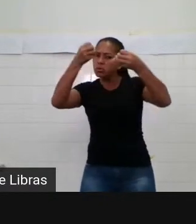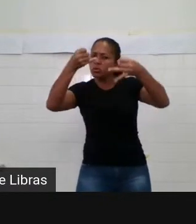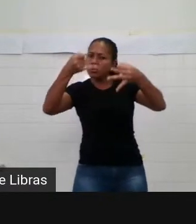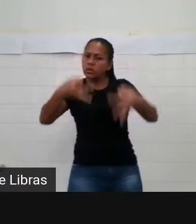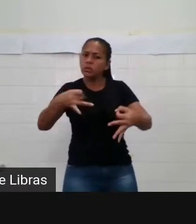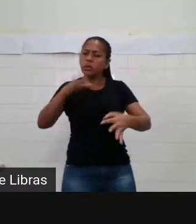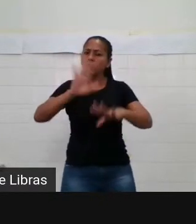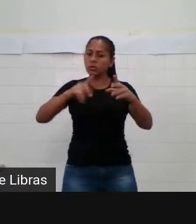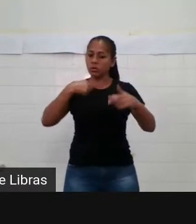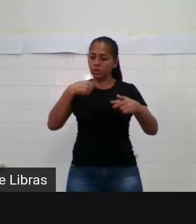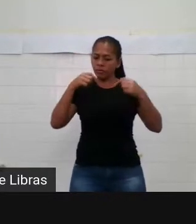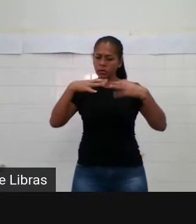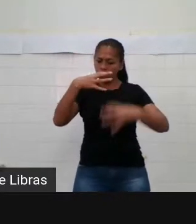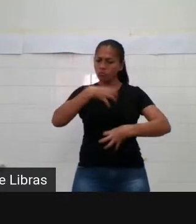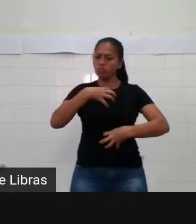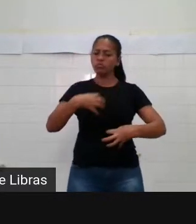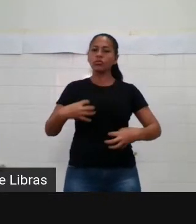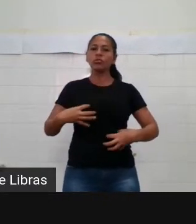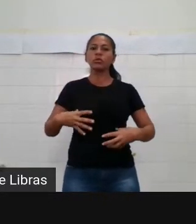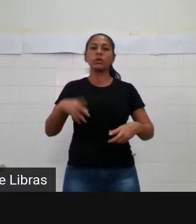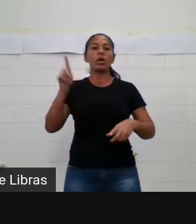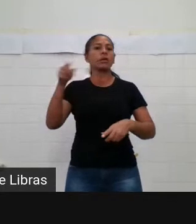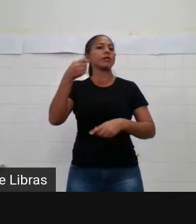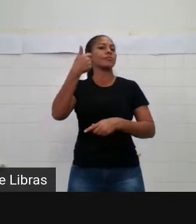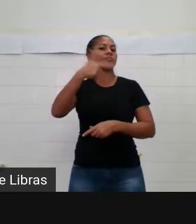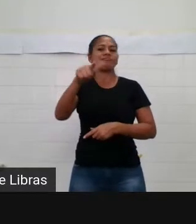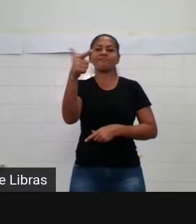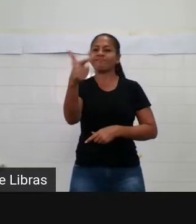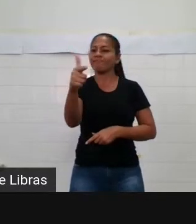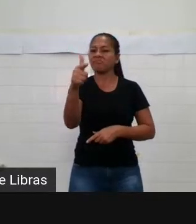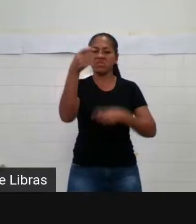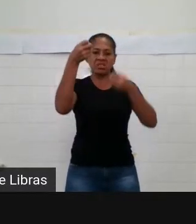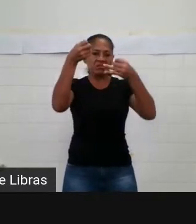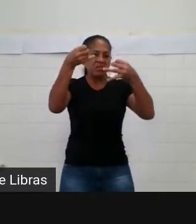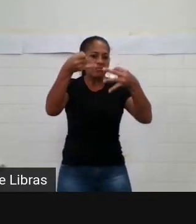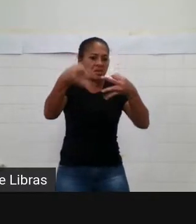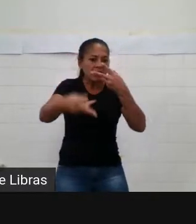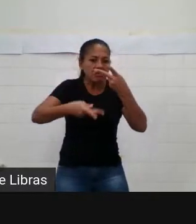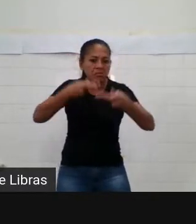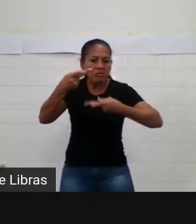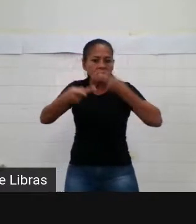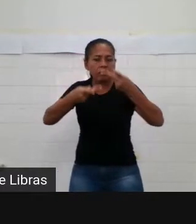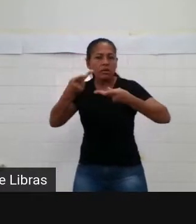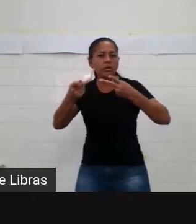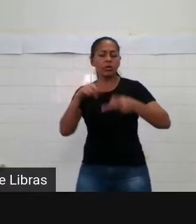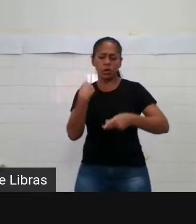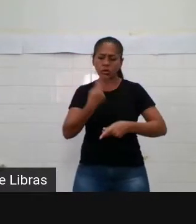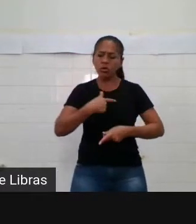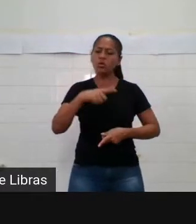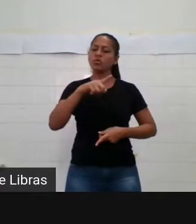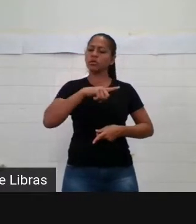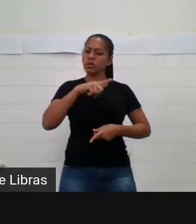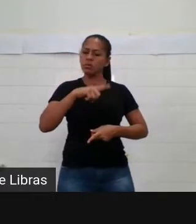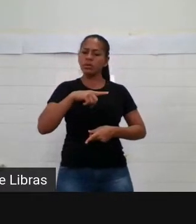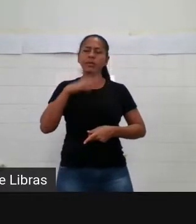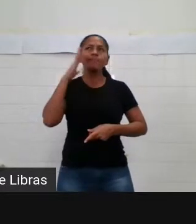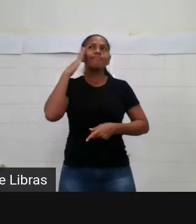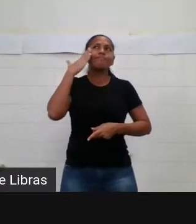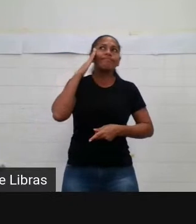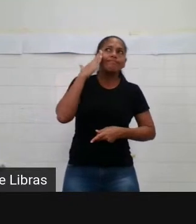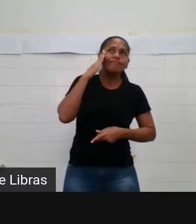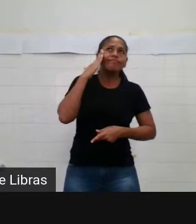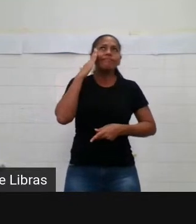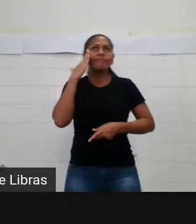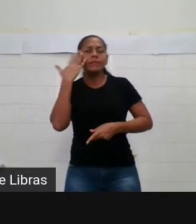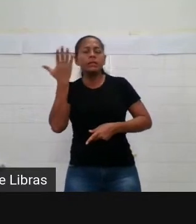ação, Fanon está também dizendo que nós temos que tentar entender em